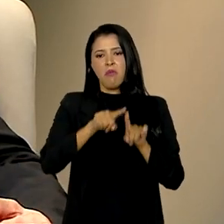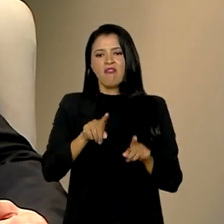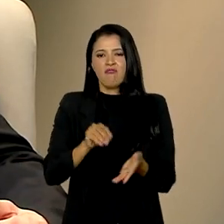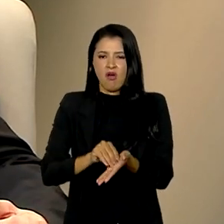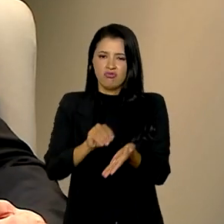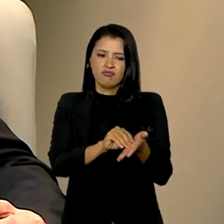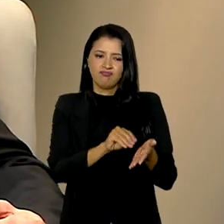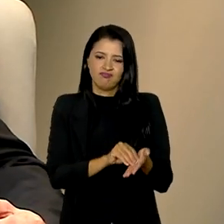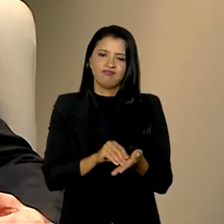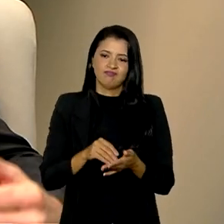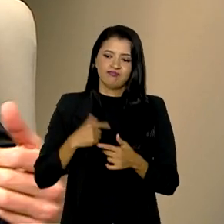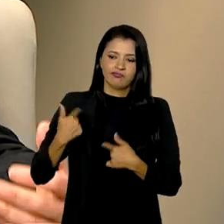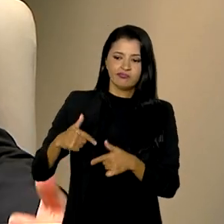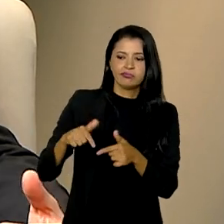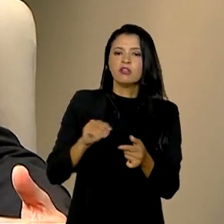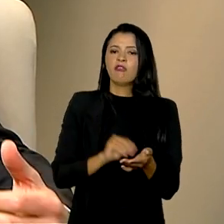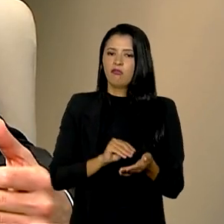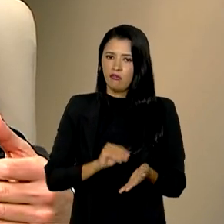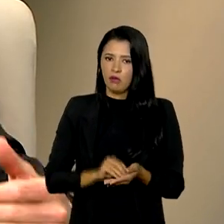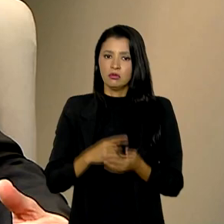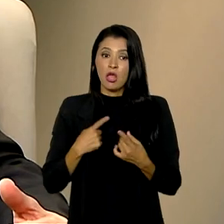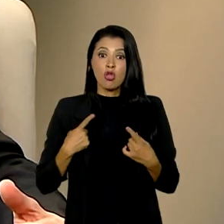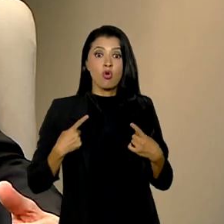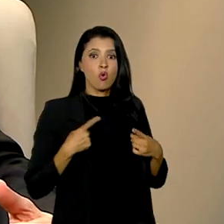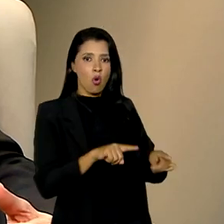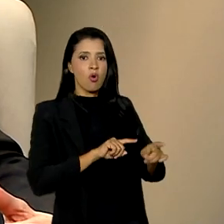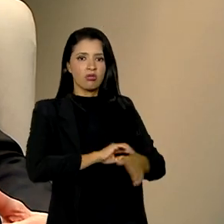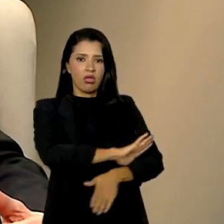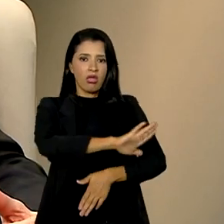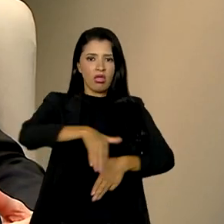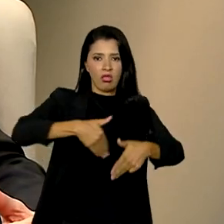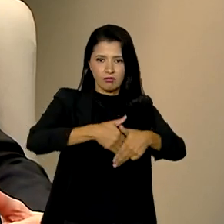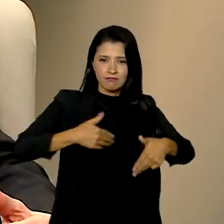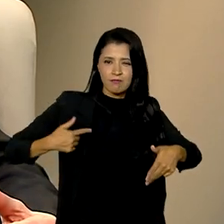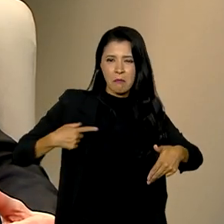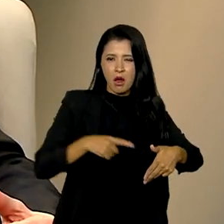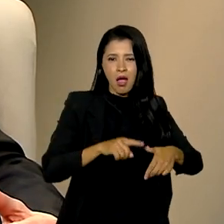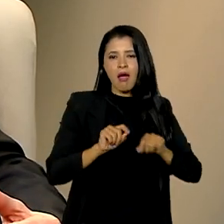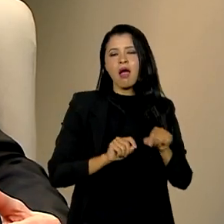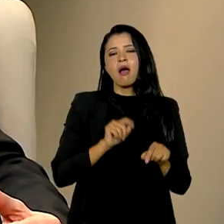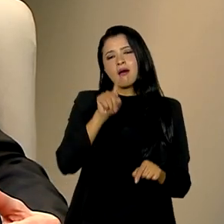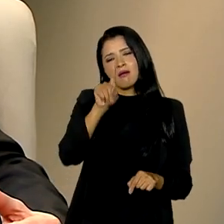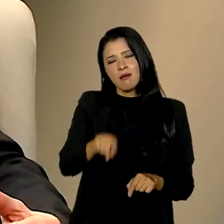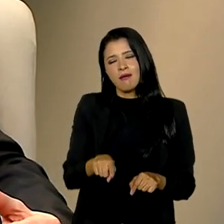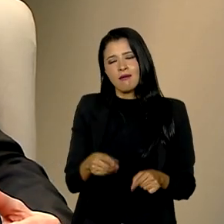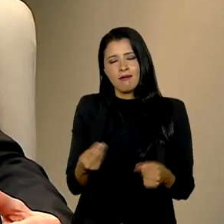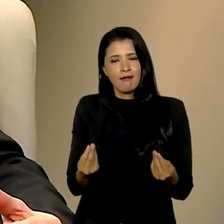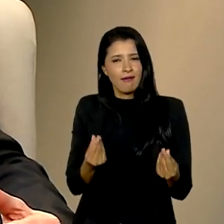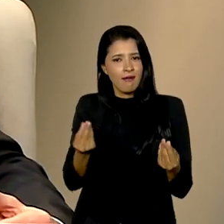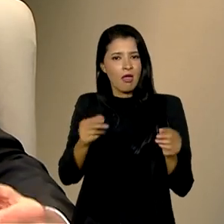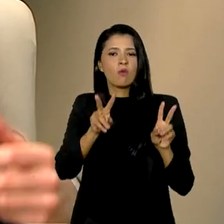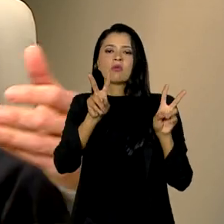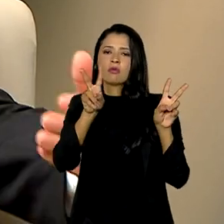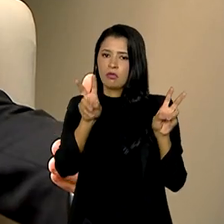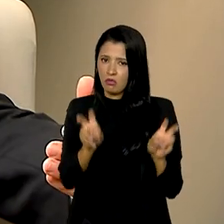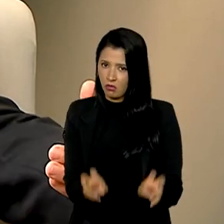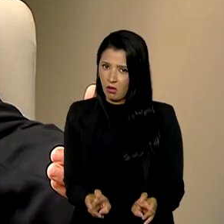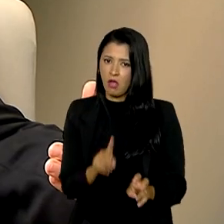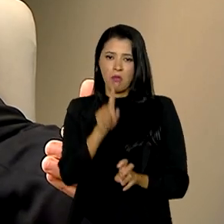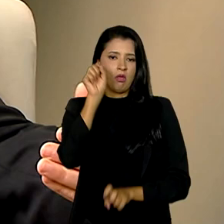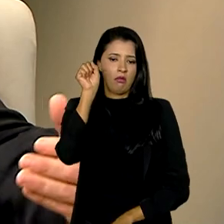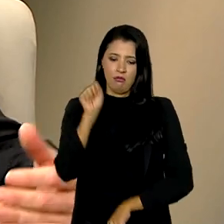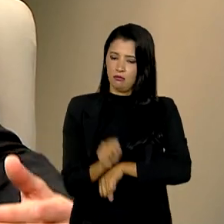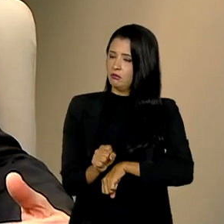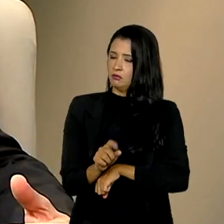né? O enfrentamento da corrupção, ele é uma agenda, que não vai